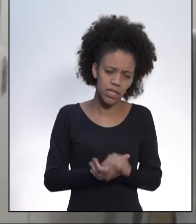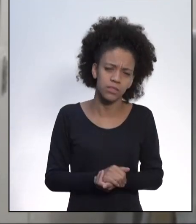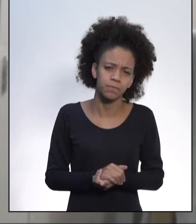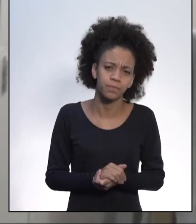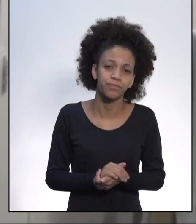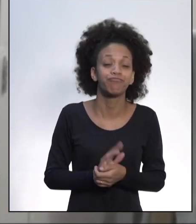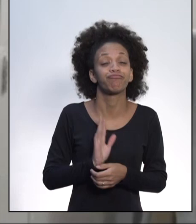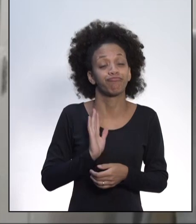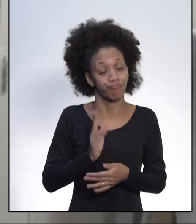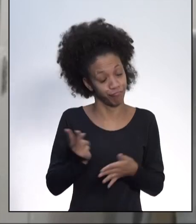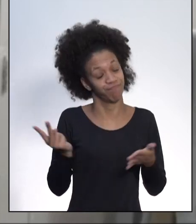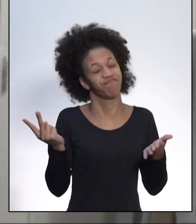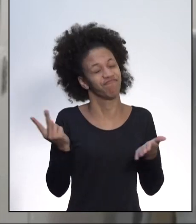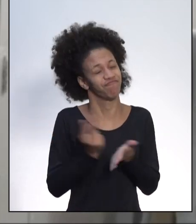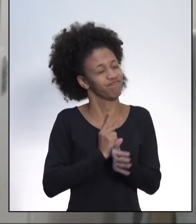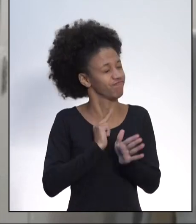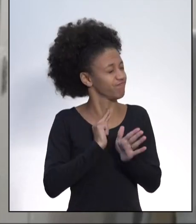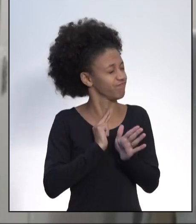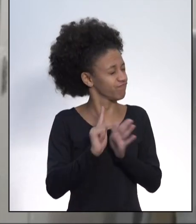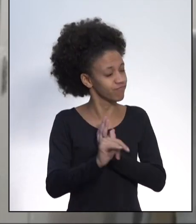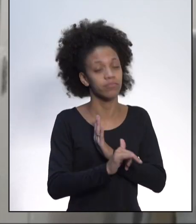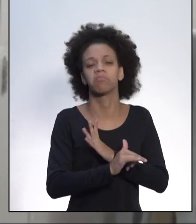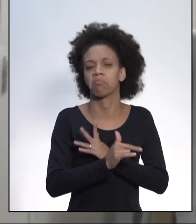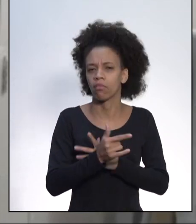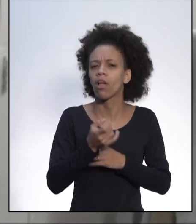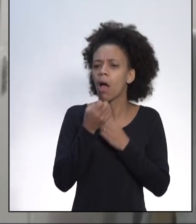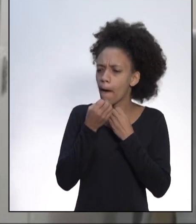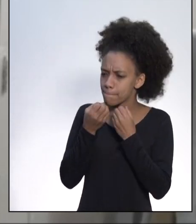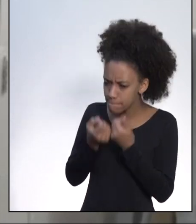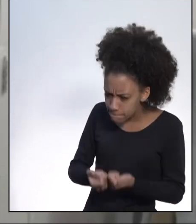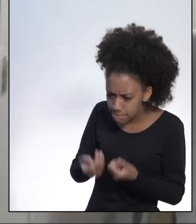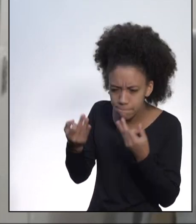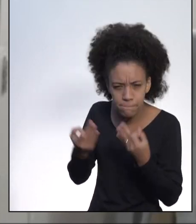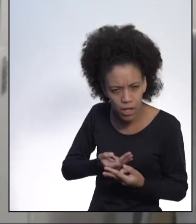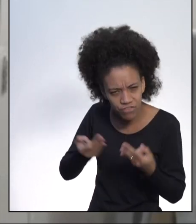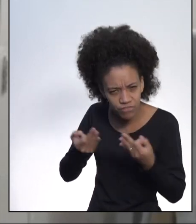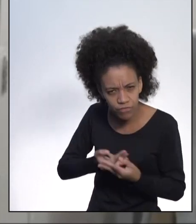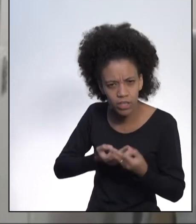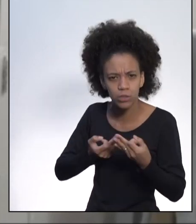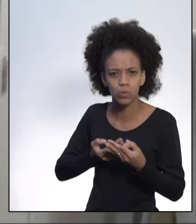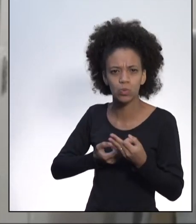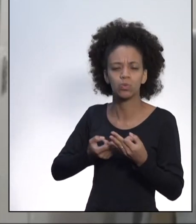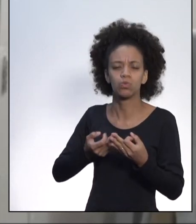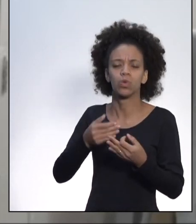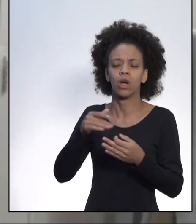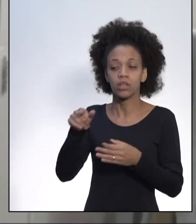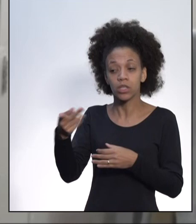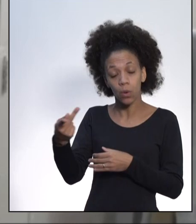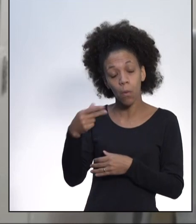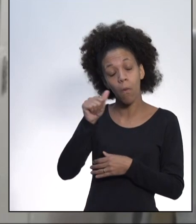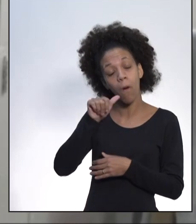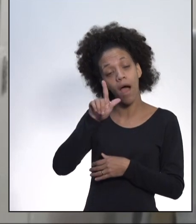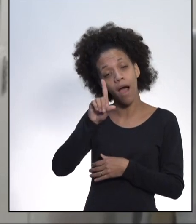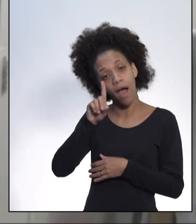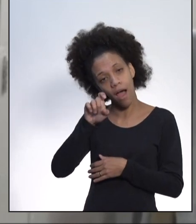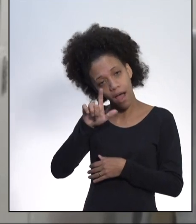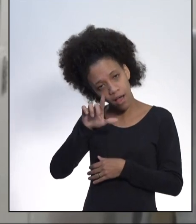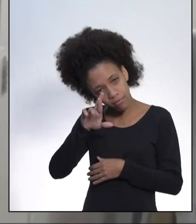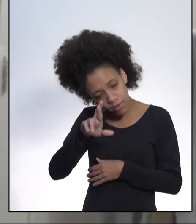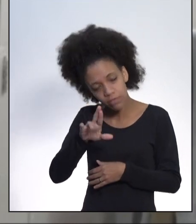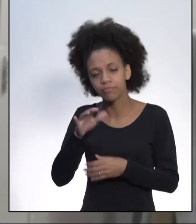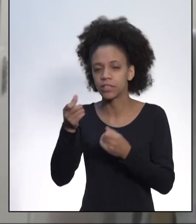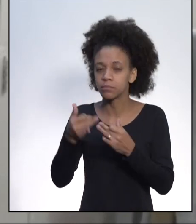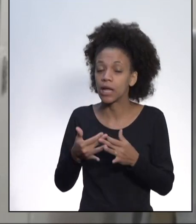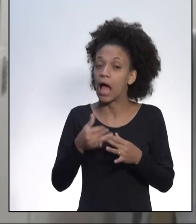Já errei muito, achei muito bacana a fala do Adler, que fala sobre a importância do erro no universo do